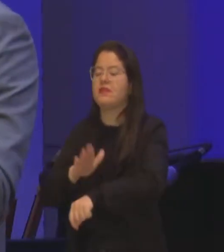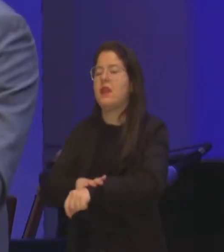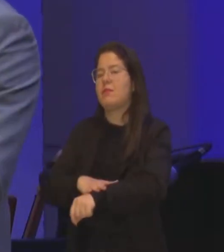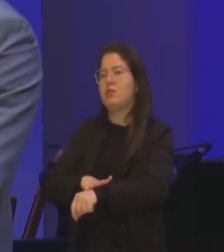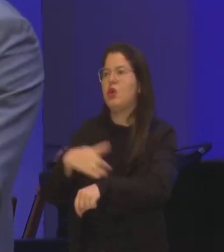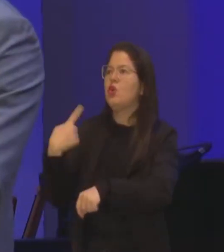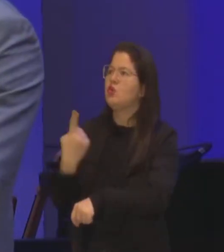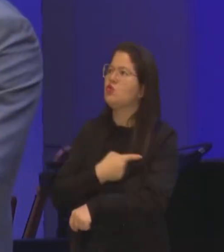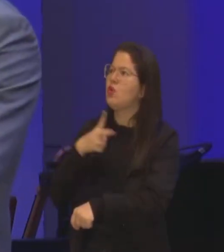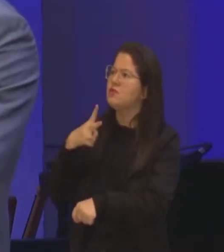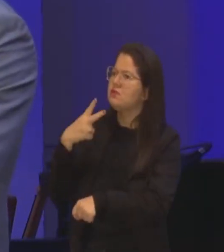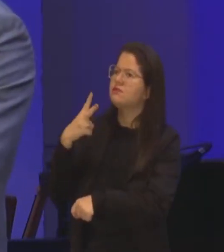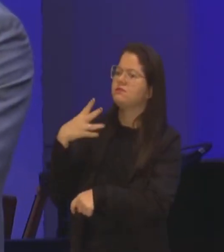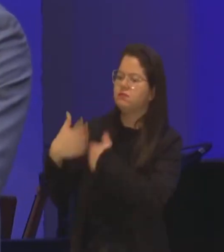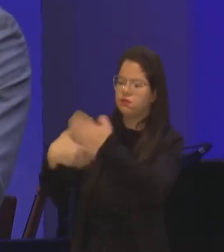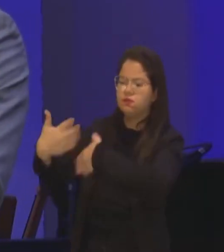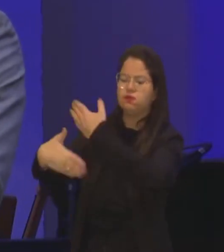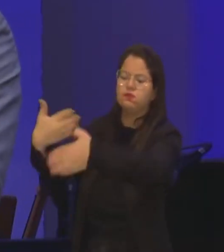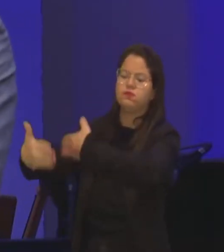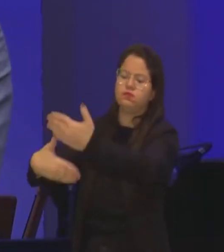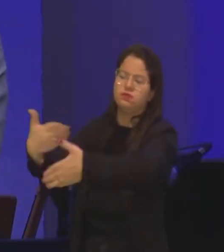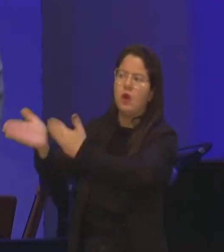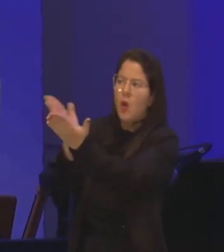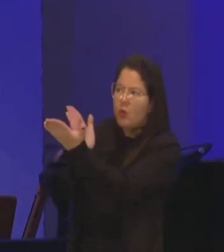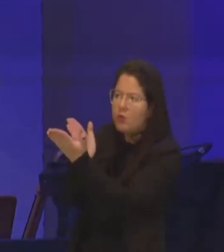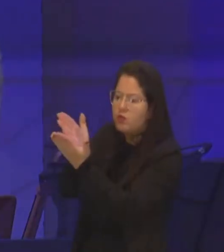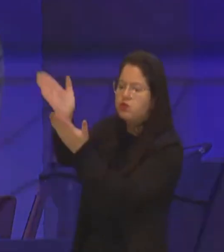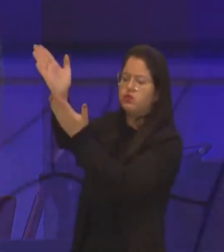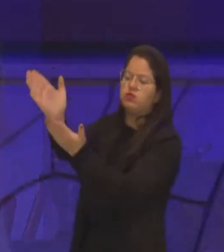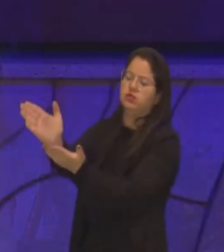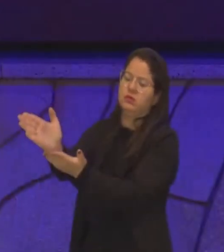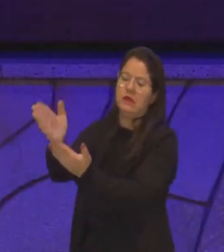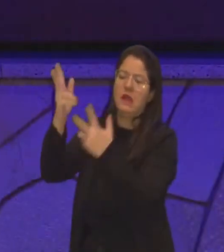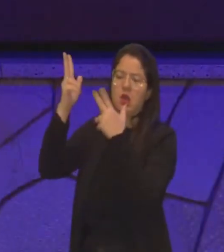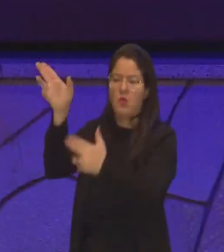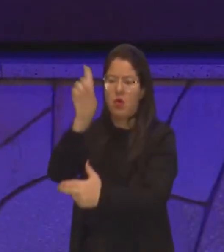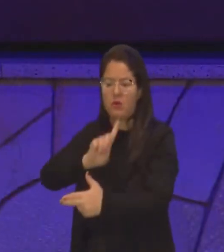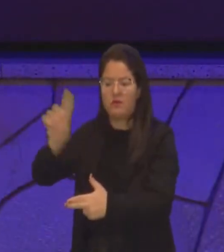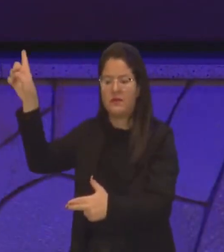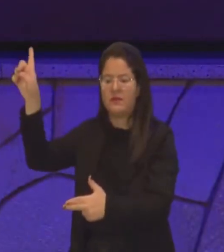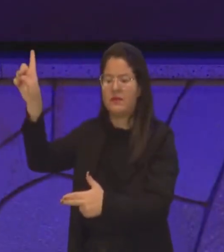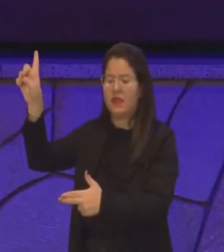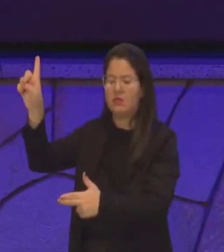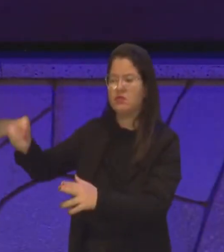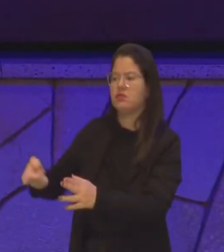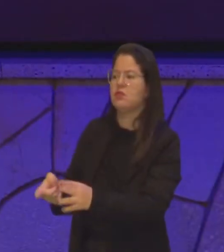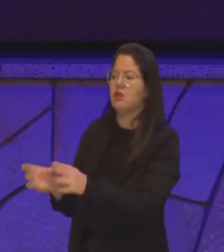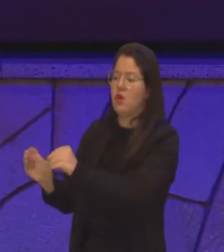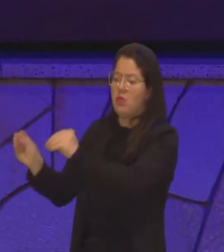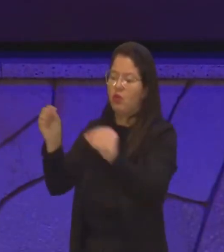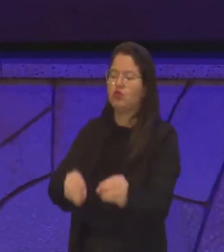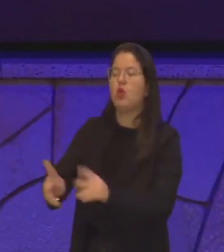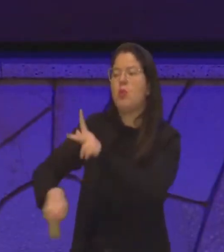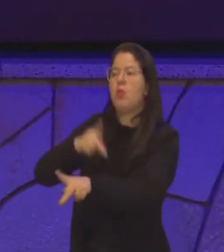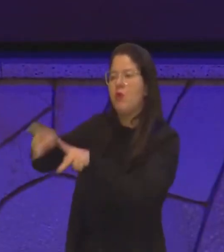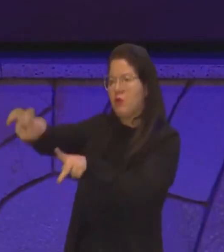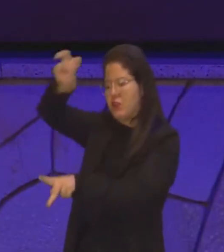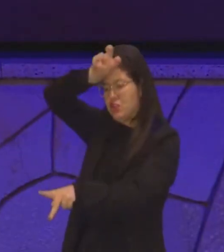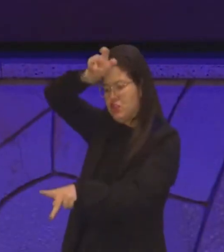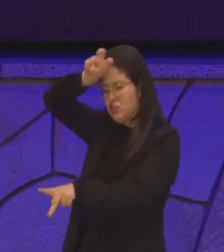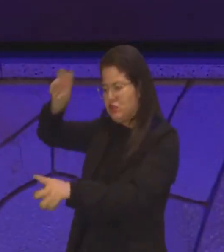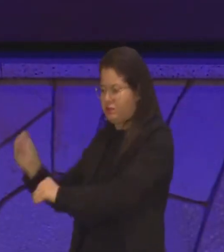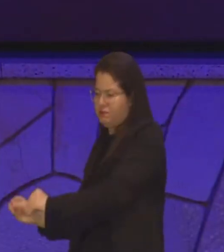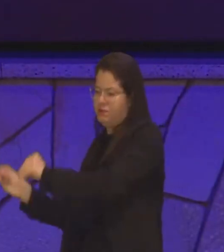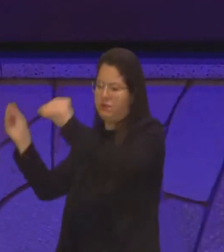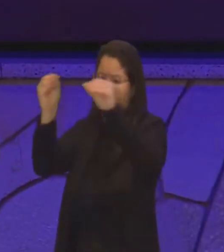nós caminhamos nesta direção. Assim como Deus tirou o povo do Egito e o transportou a uma